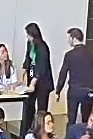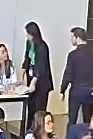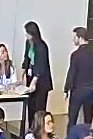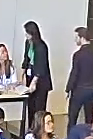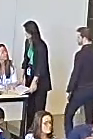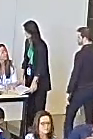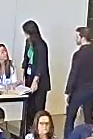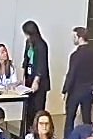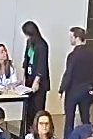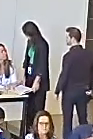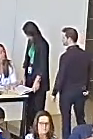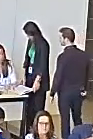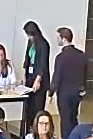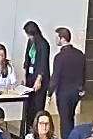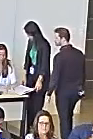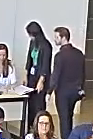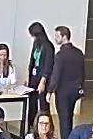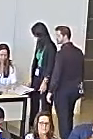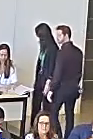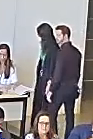Sendo que elas conhecem as leis.